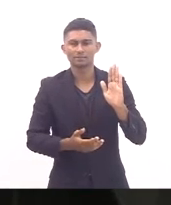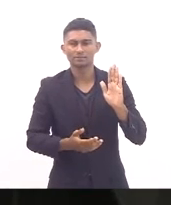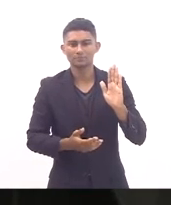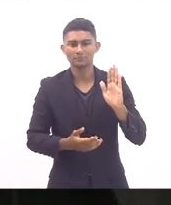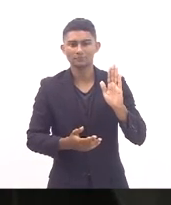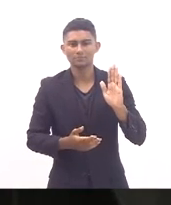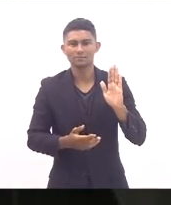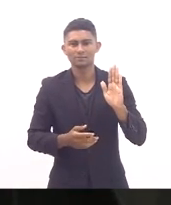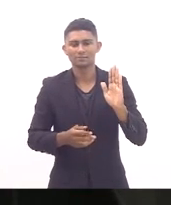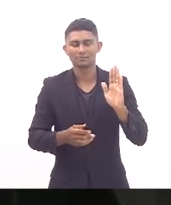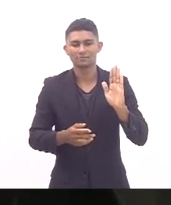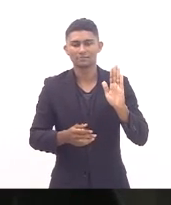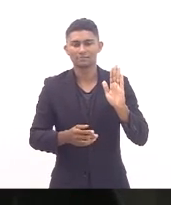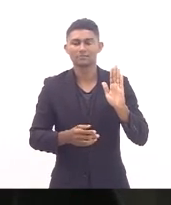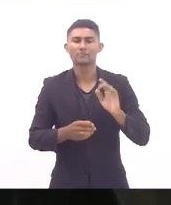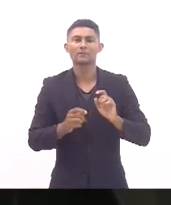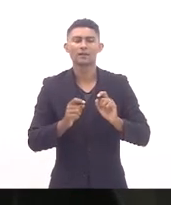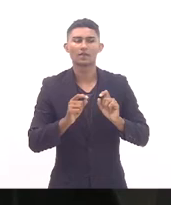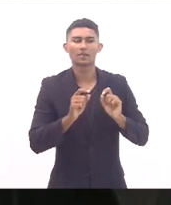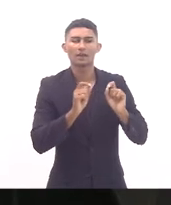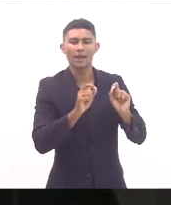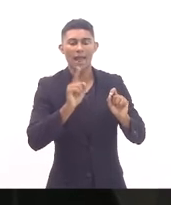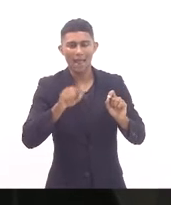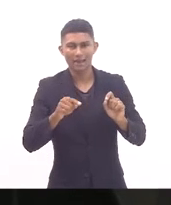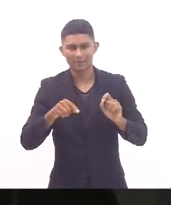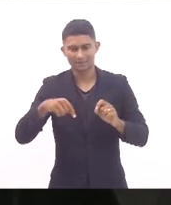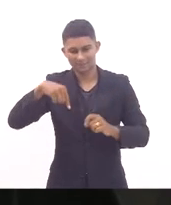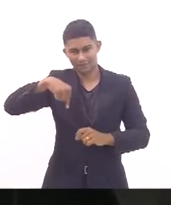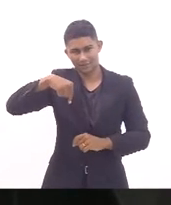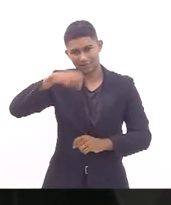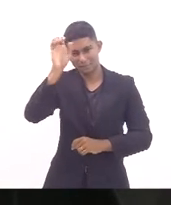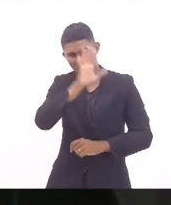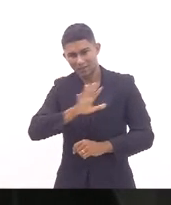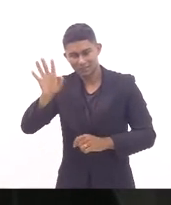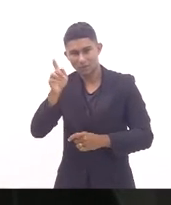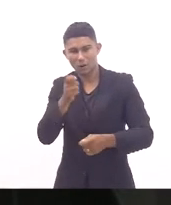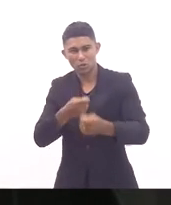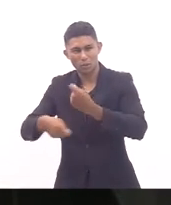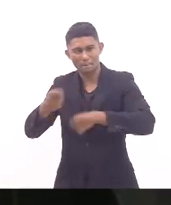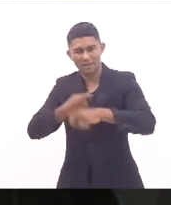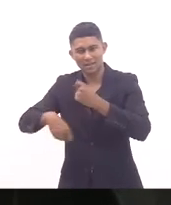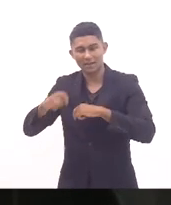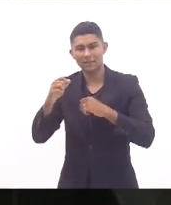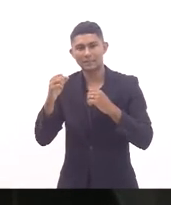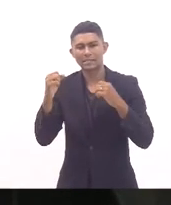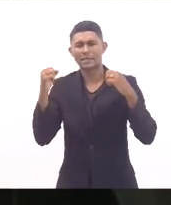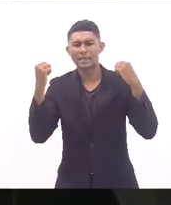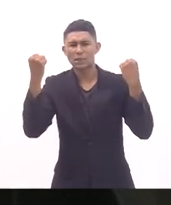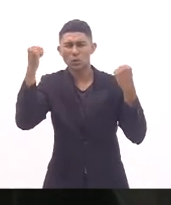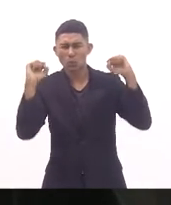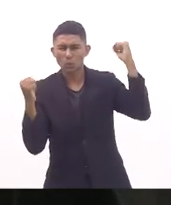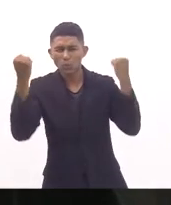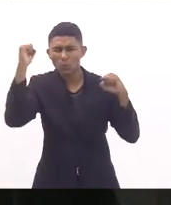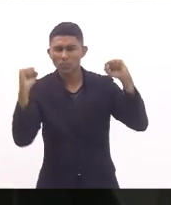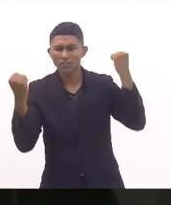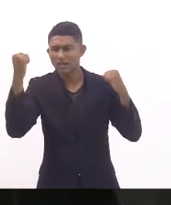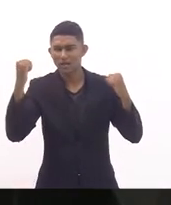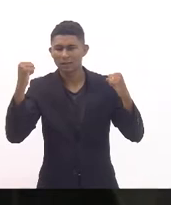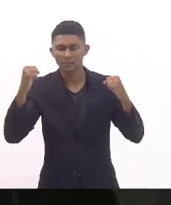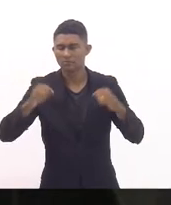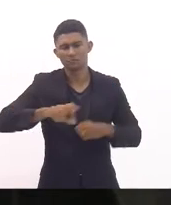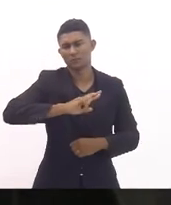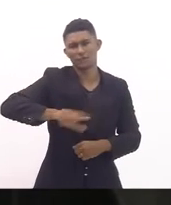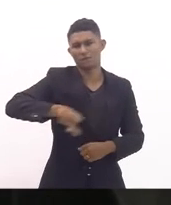desindustrialização da economia brasileira É como diz graves problemas da